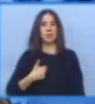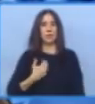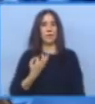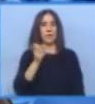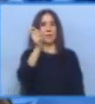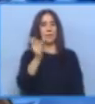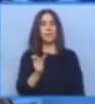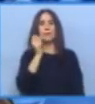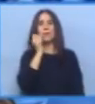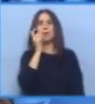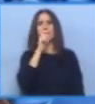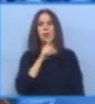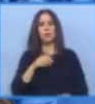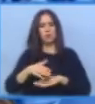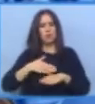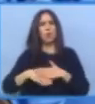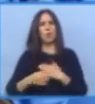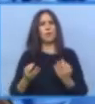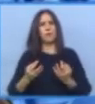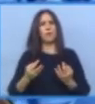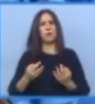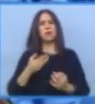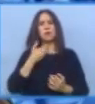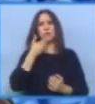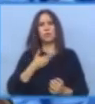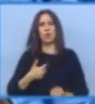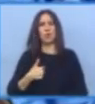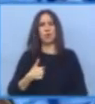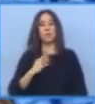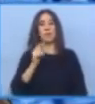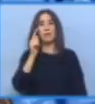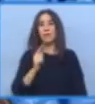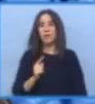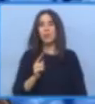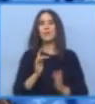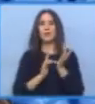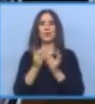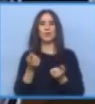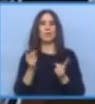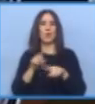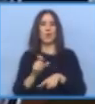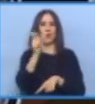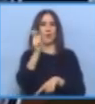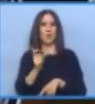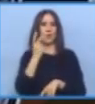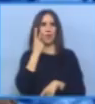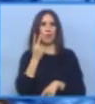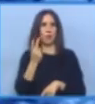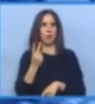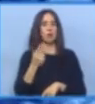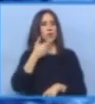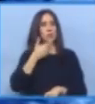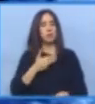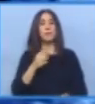aquele que faz a experiência na fé de que Jesus ressuscitou. É preciso fazer essa experiência. E nesse